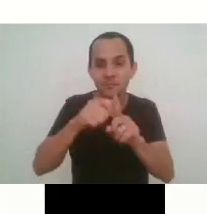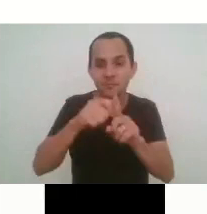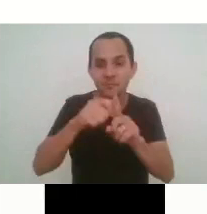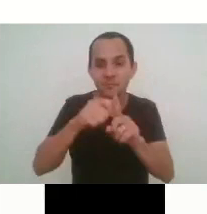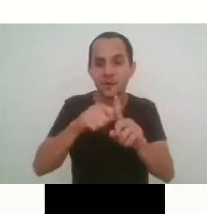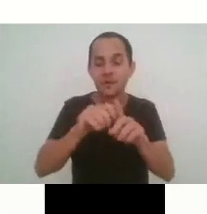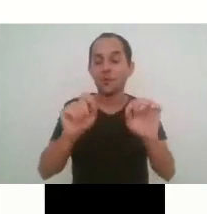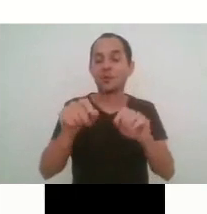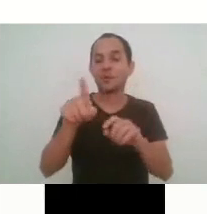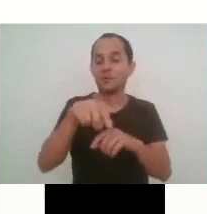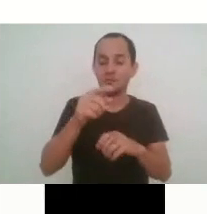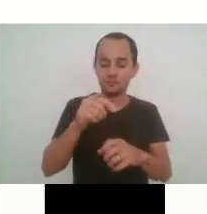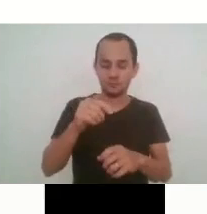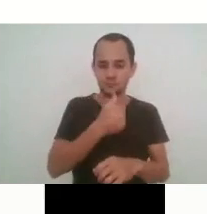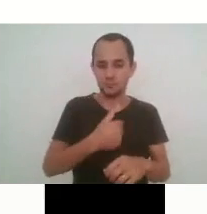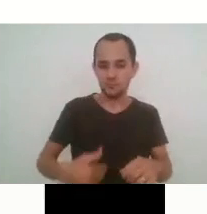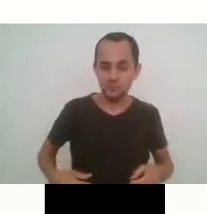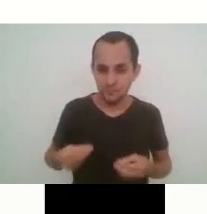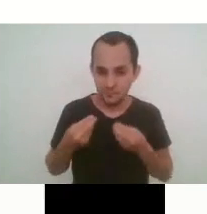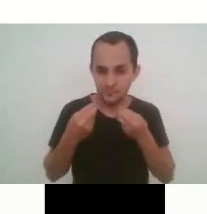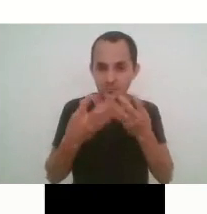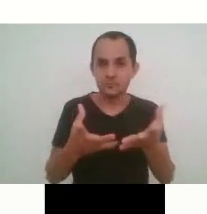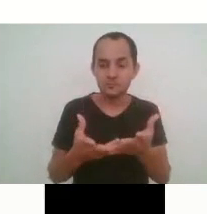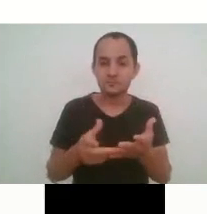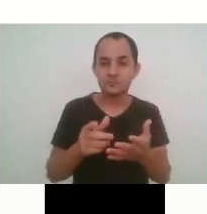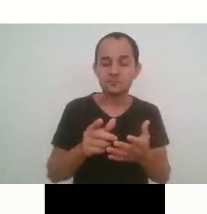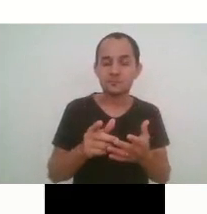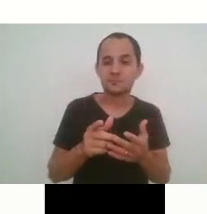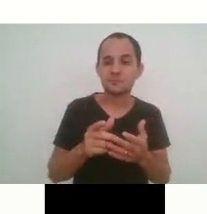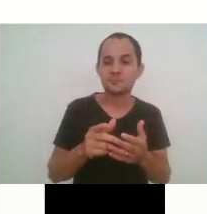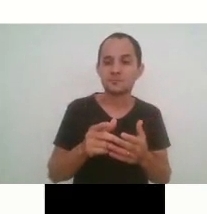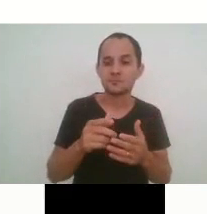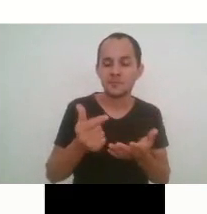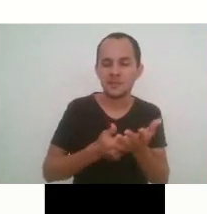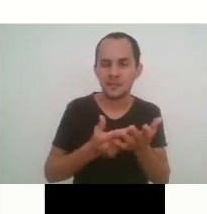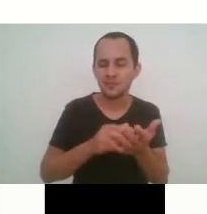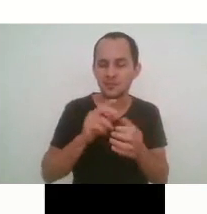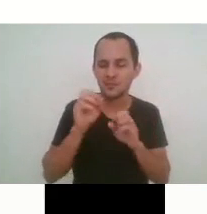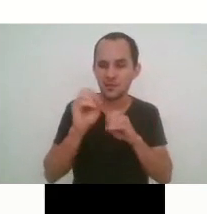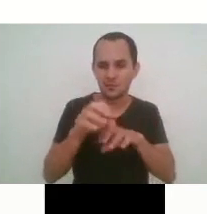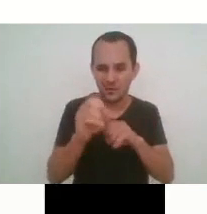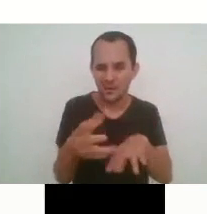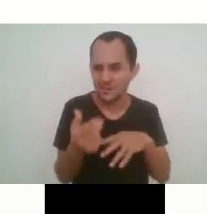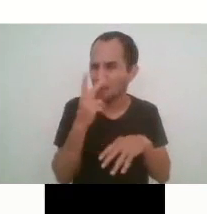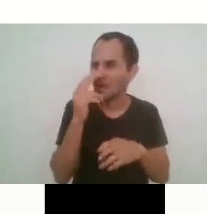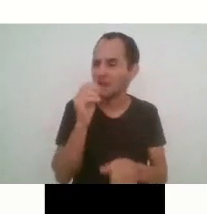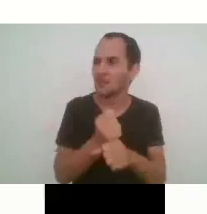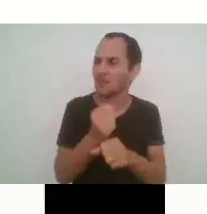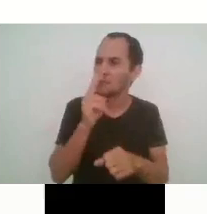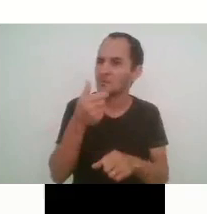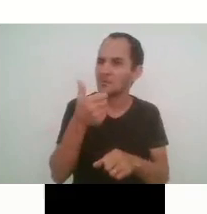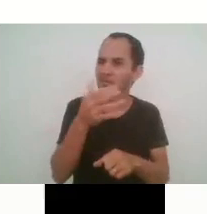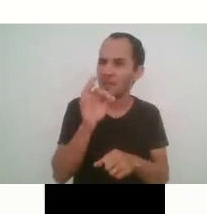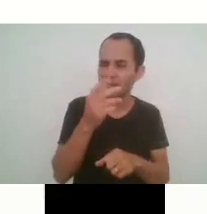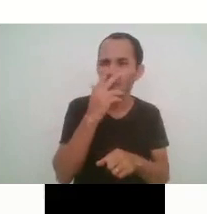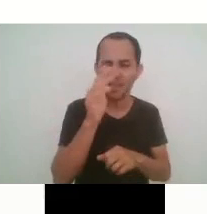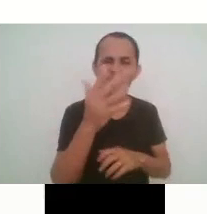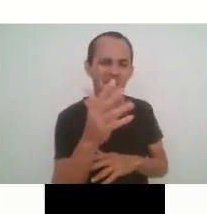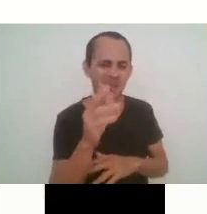começou a distribuir o Linux educacional, acho que foi 2010. Foi por aí,